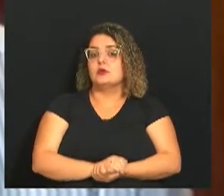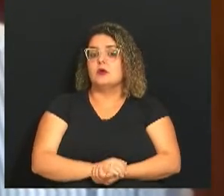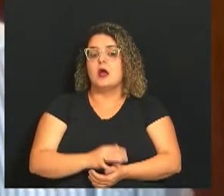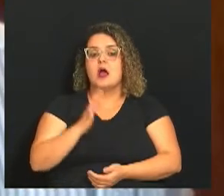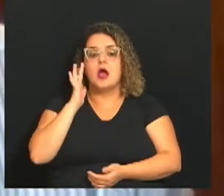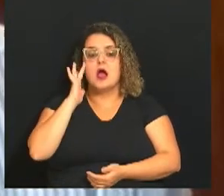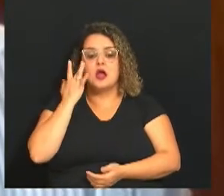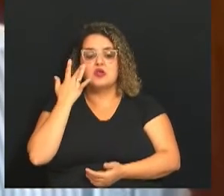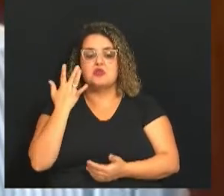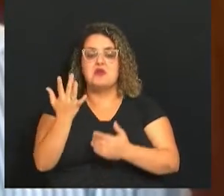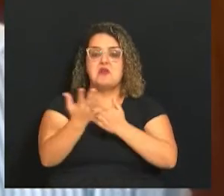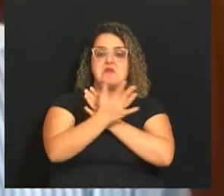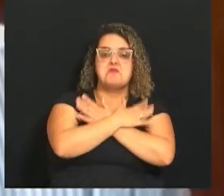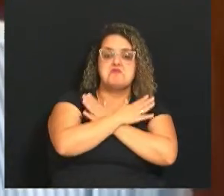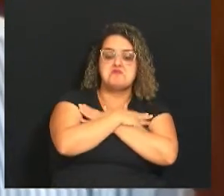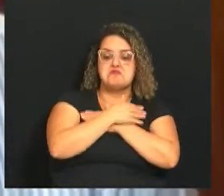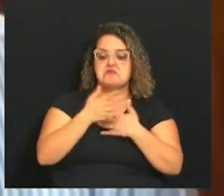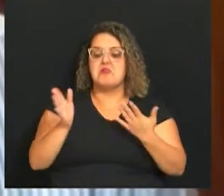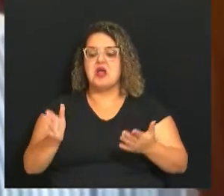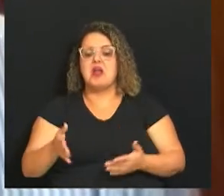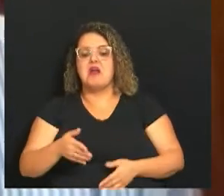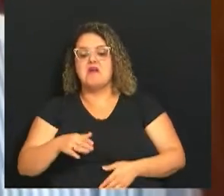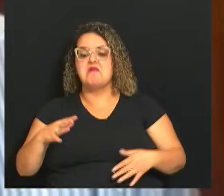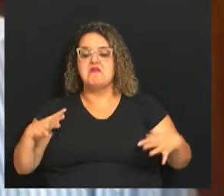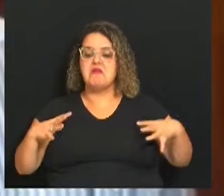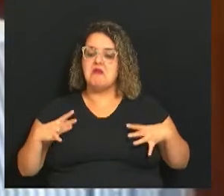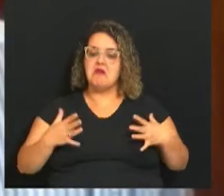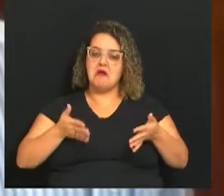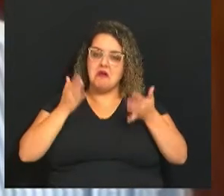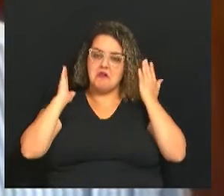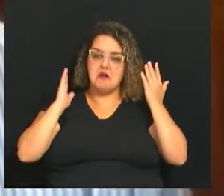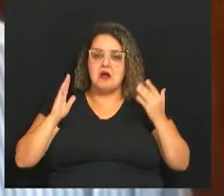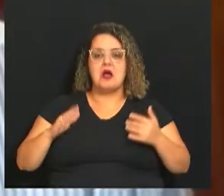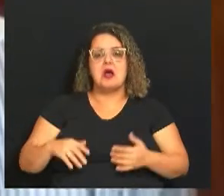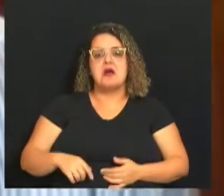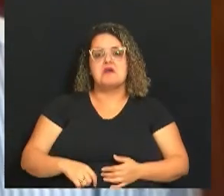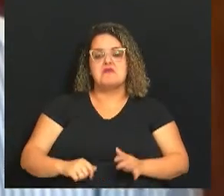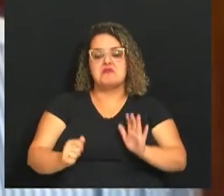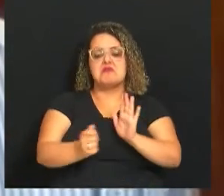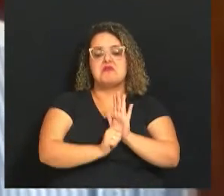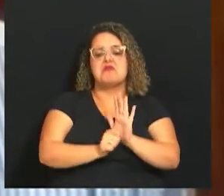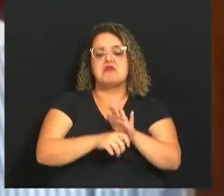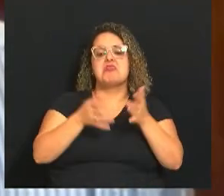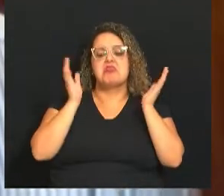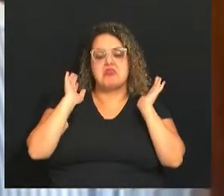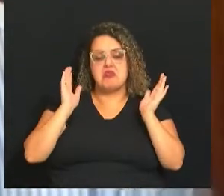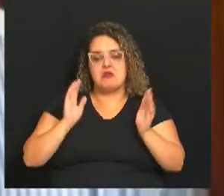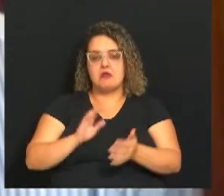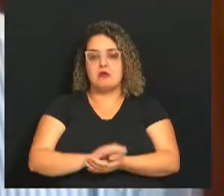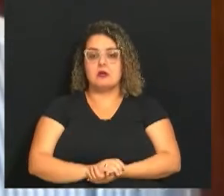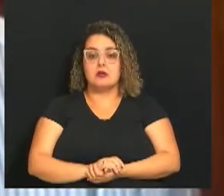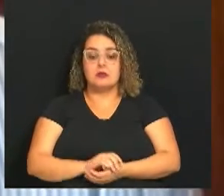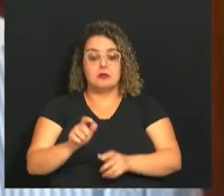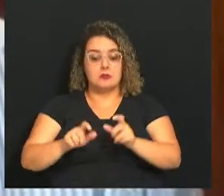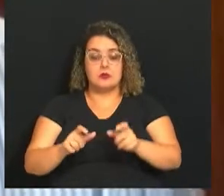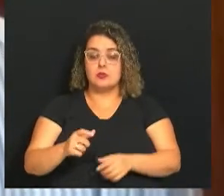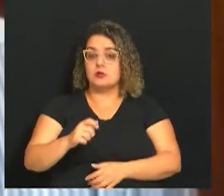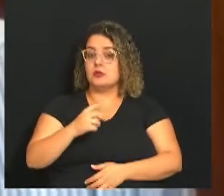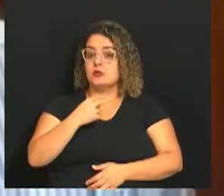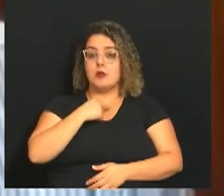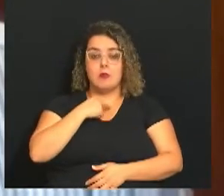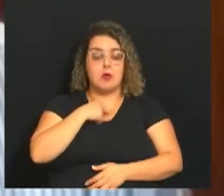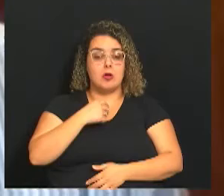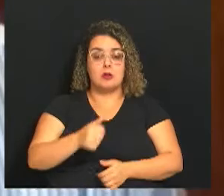como se fosse um sem vergonha, mas, infelizmente, existem pessoas que não podem beber porque têm a predisposição